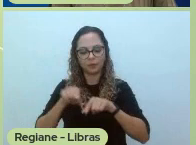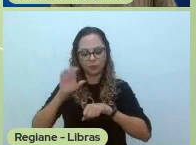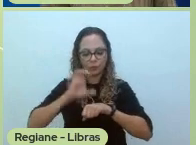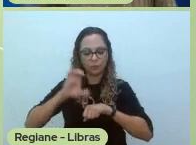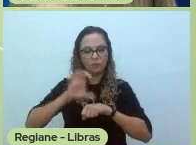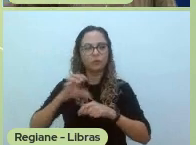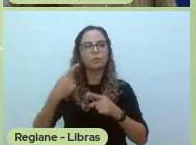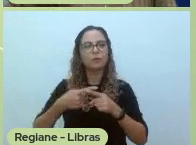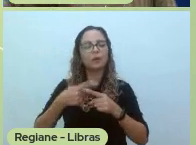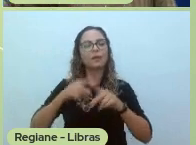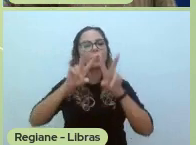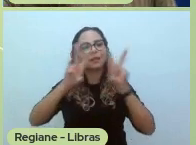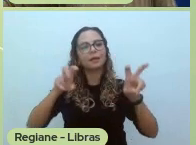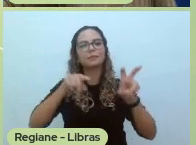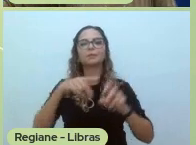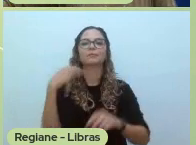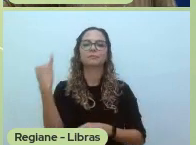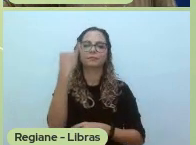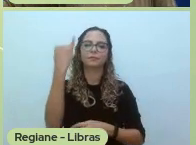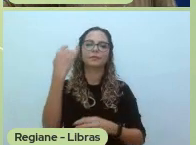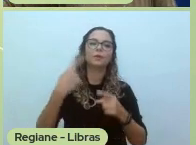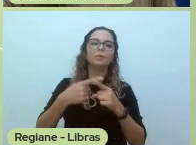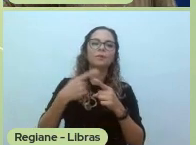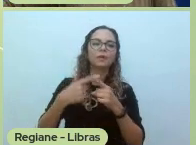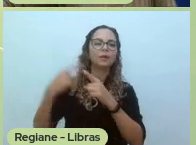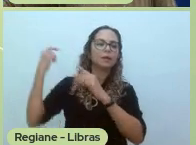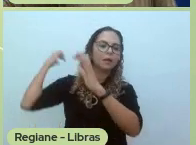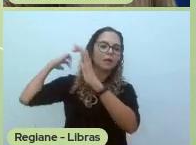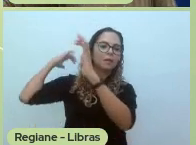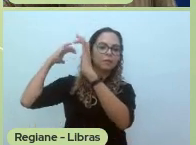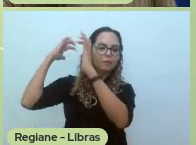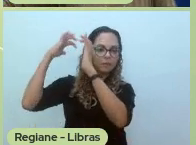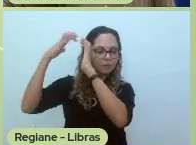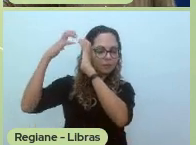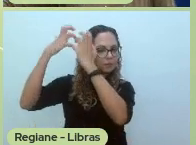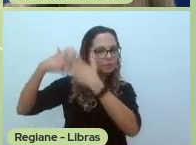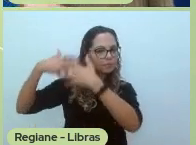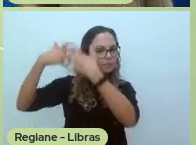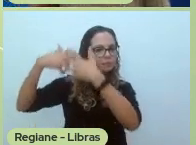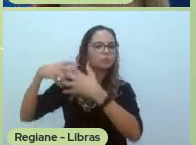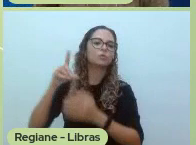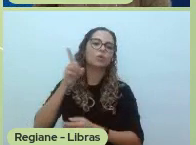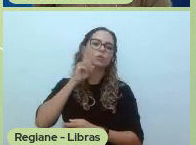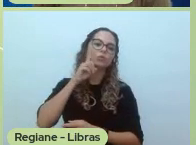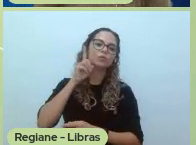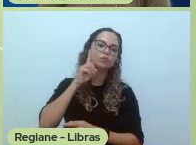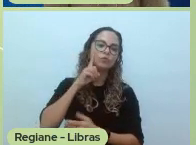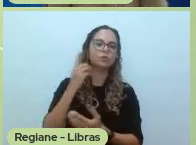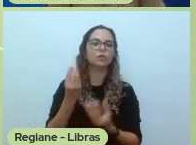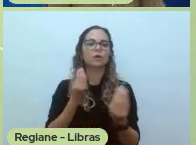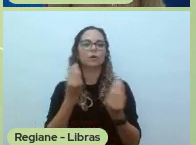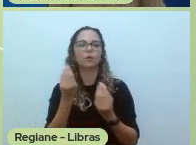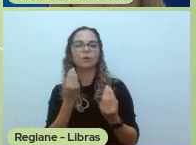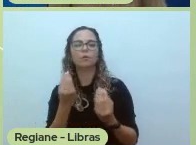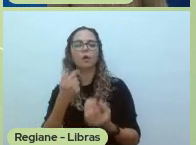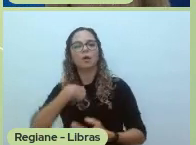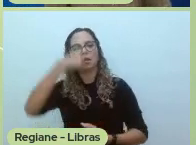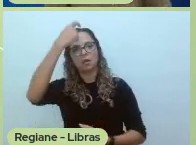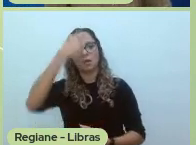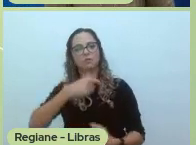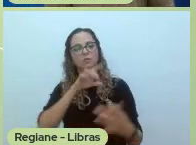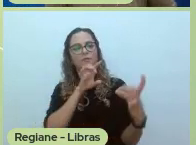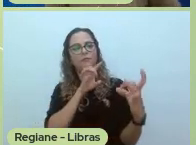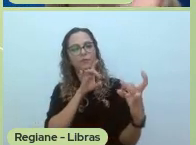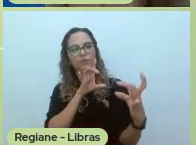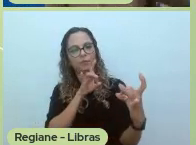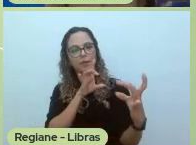o viés ele se manifesta no seu dia a dia, na decisão que você toma, sobre o feedback que você vai dar, sobre a promoção